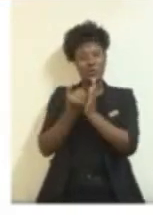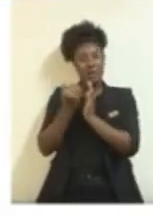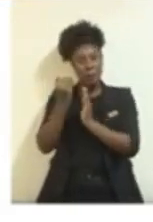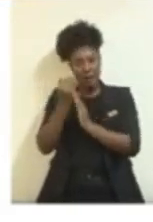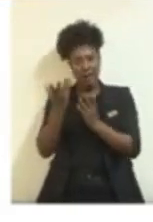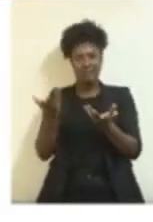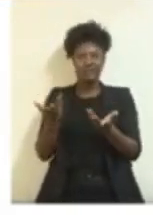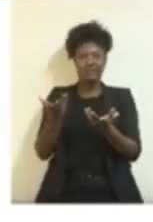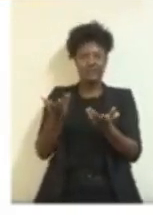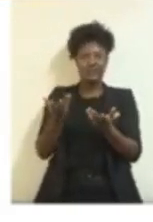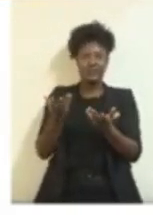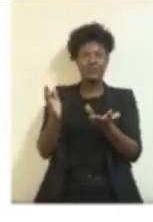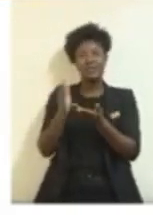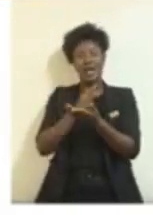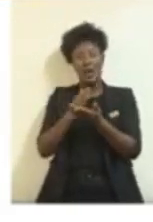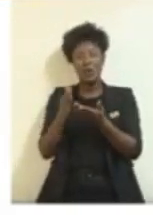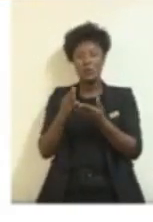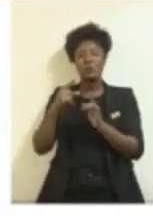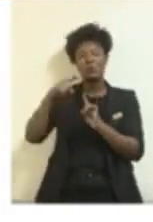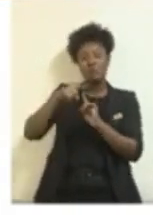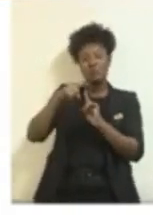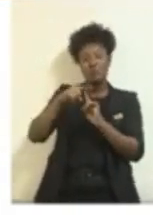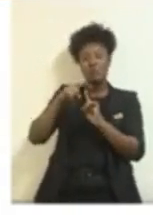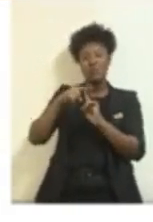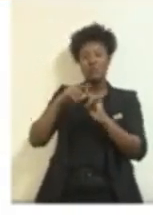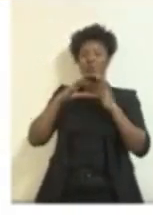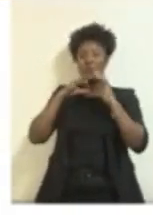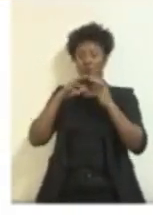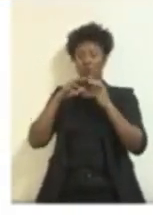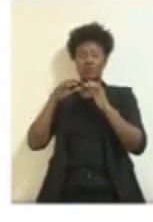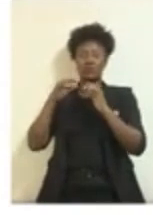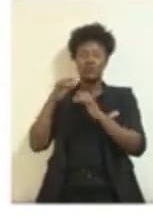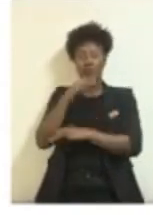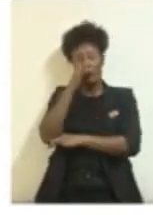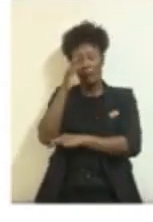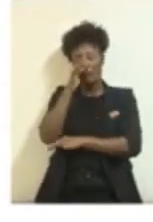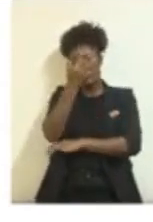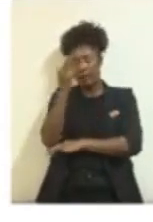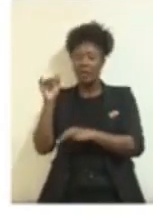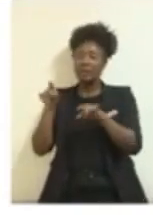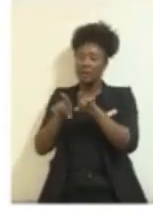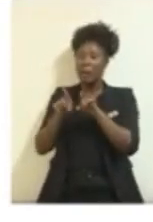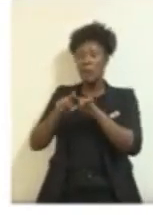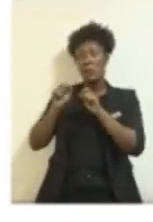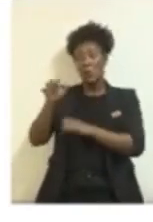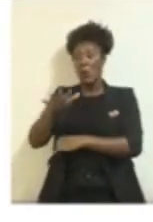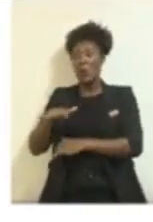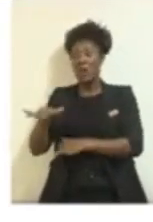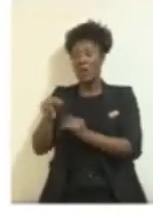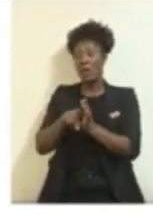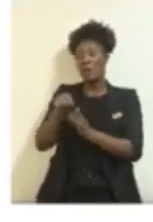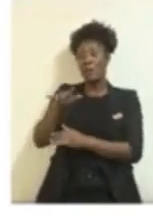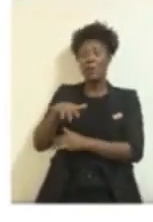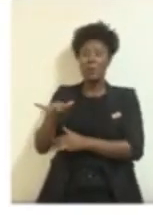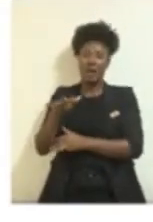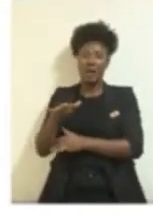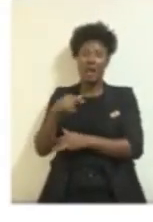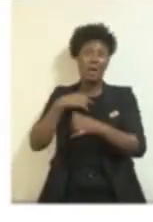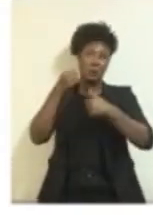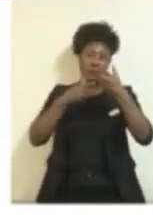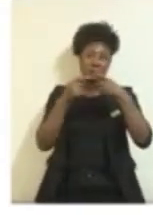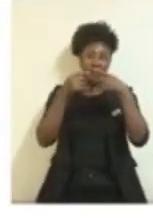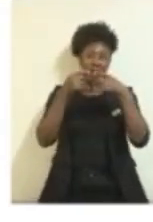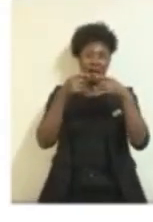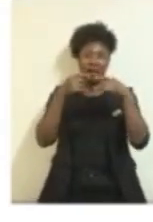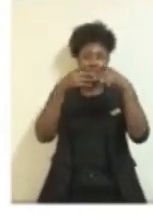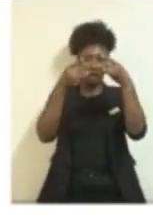de espécies mais generalistas, invasoras, etc. Né? E ainda mais, né, a gente viu que, não vou entrar em muito detalhe, que